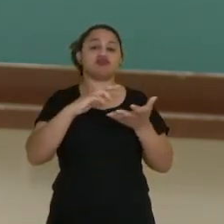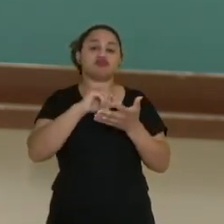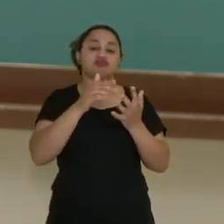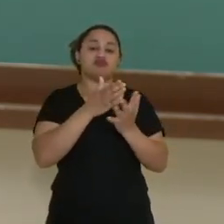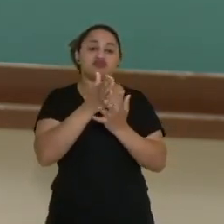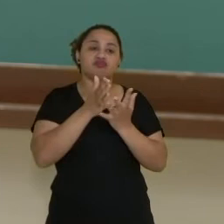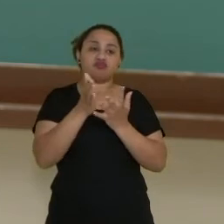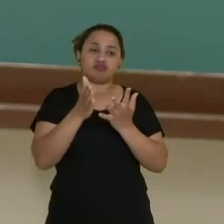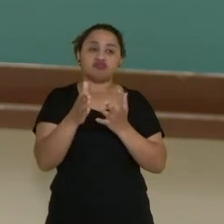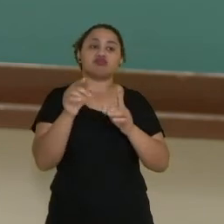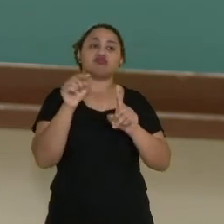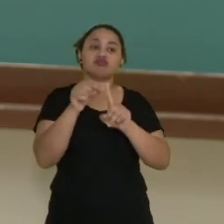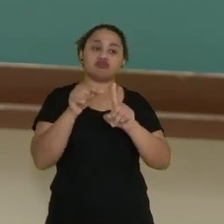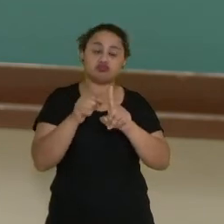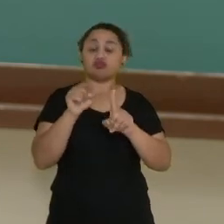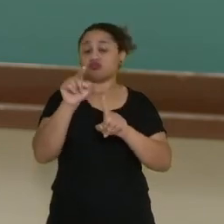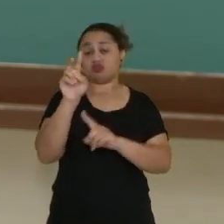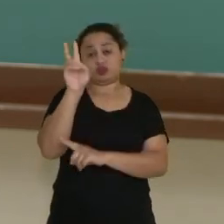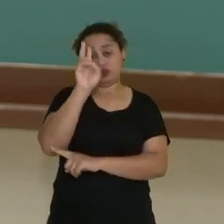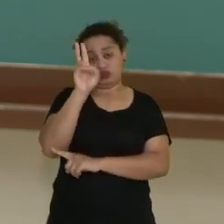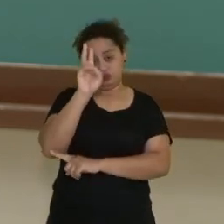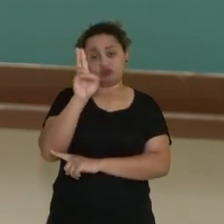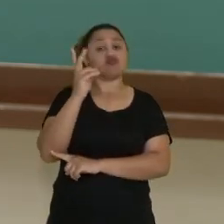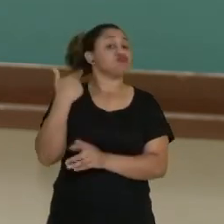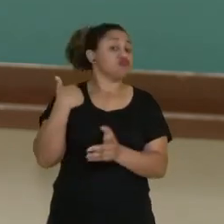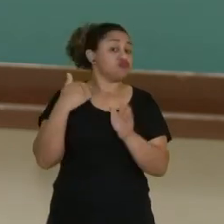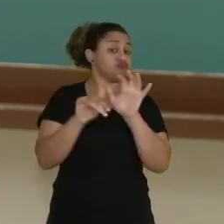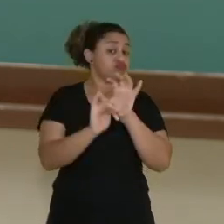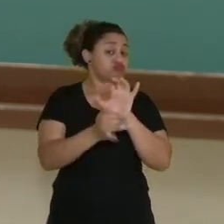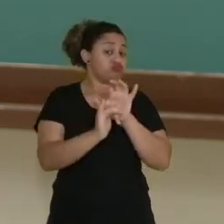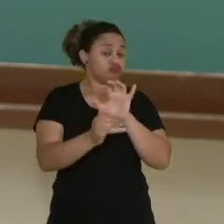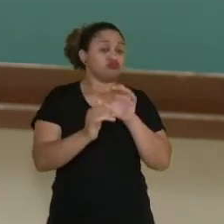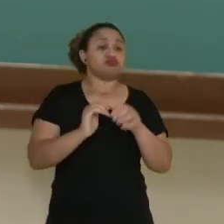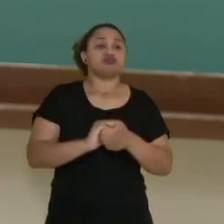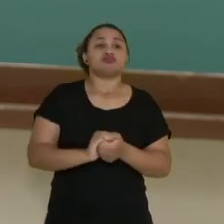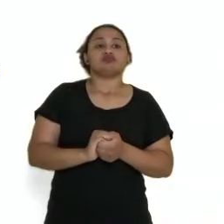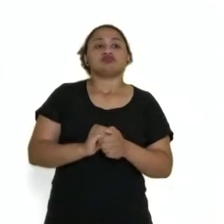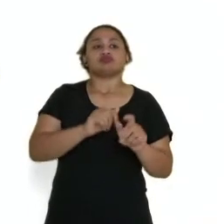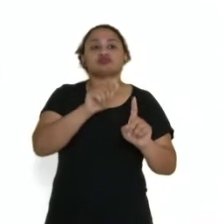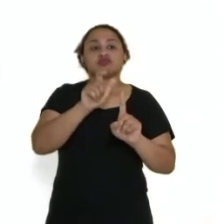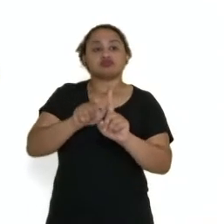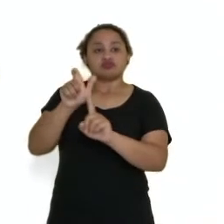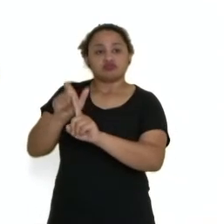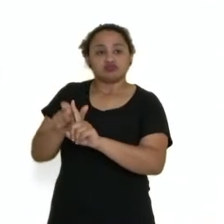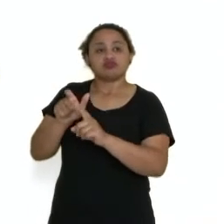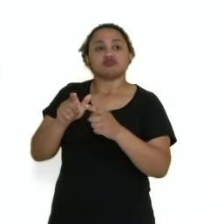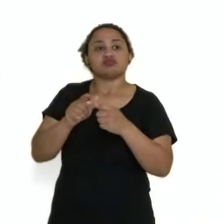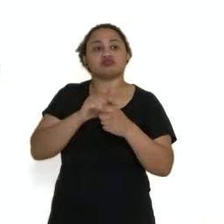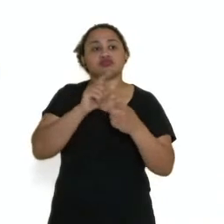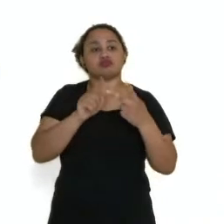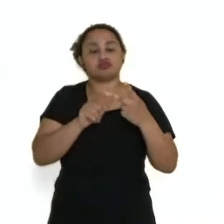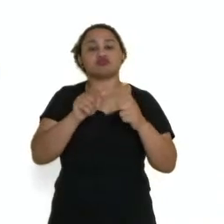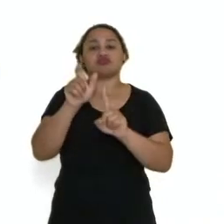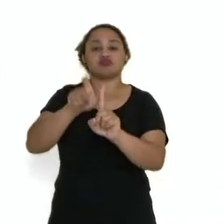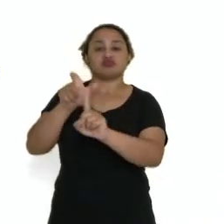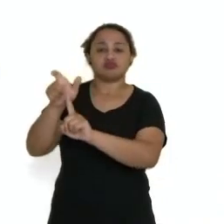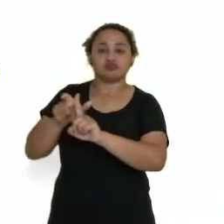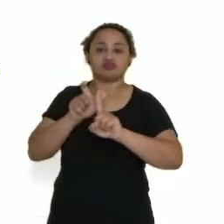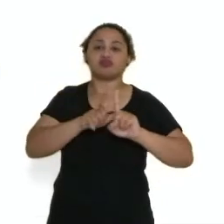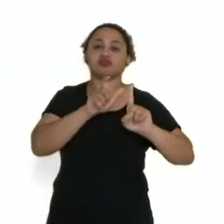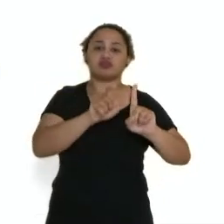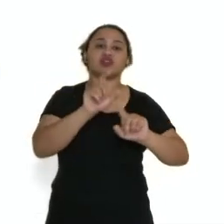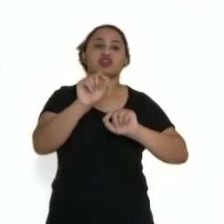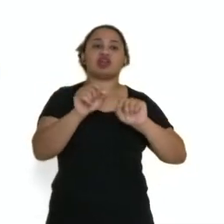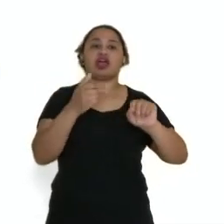de uma mesma história, as fábulas. As personagens das fábulas são determinadas como